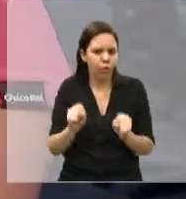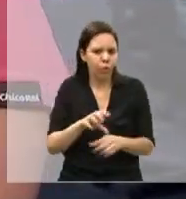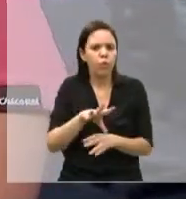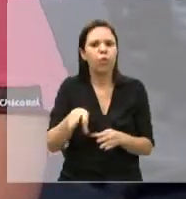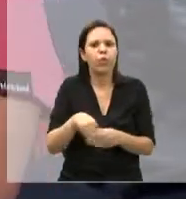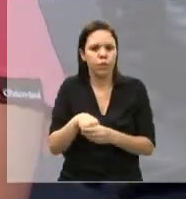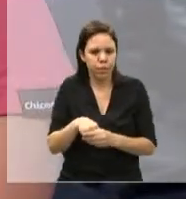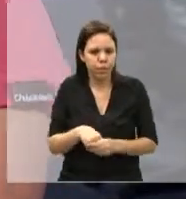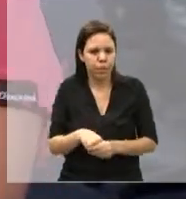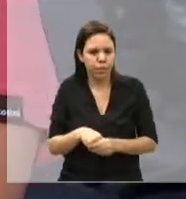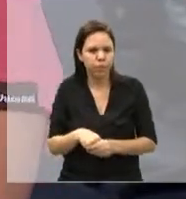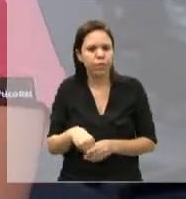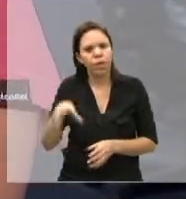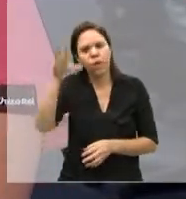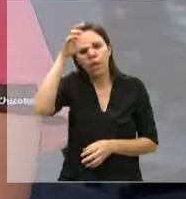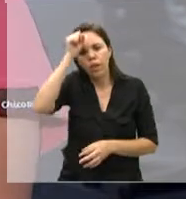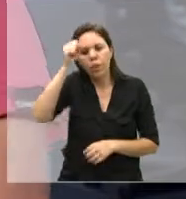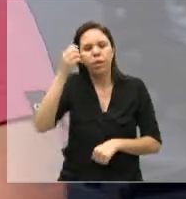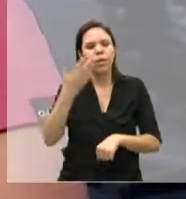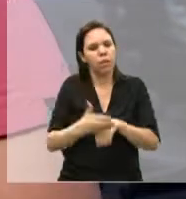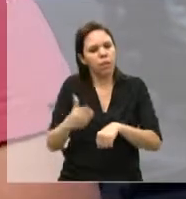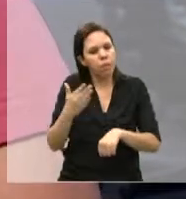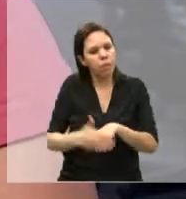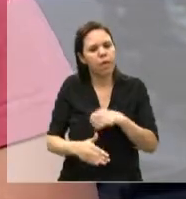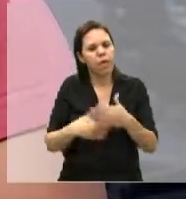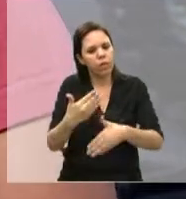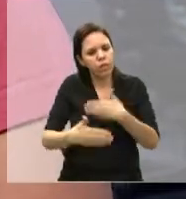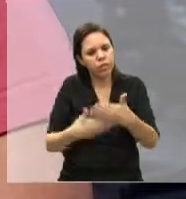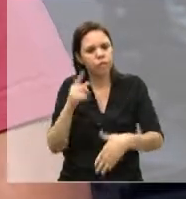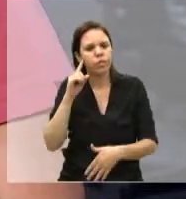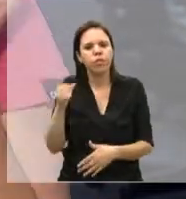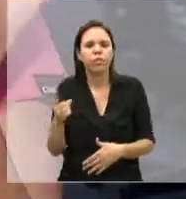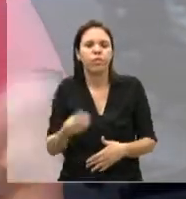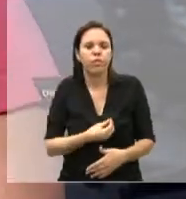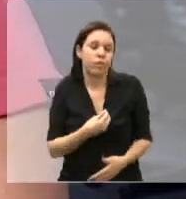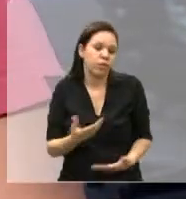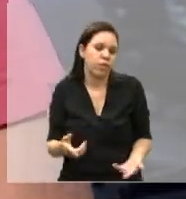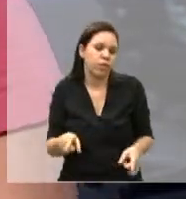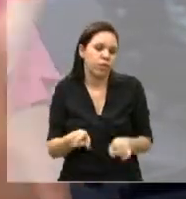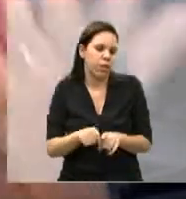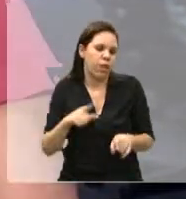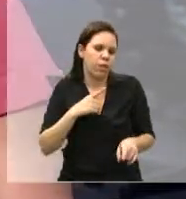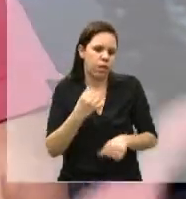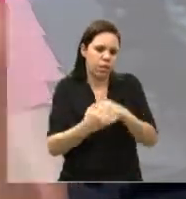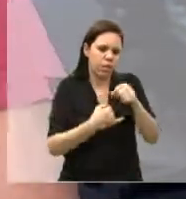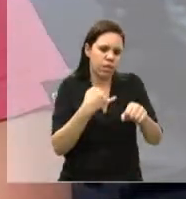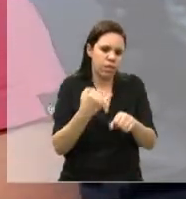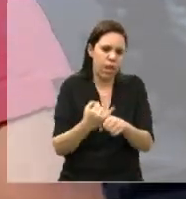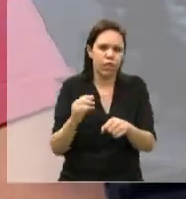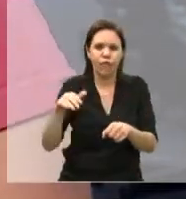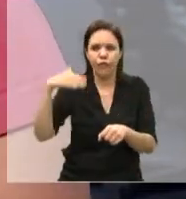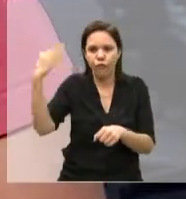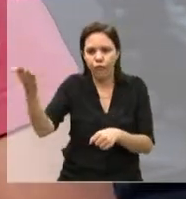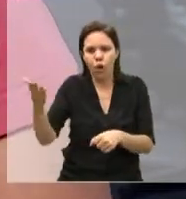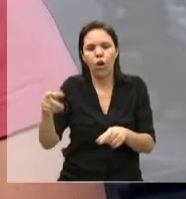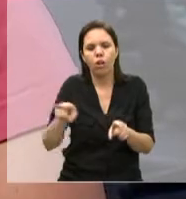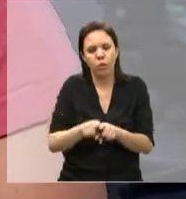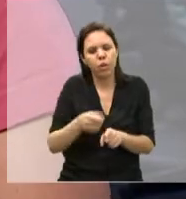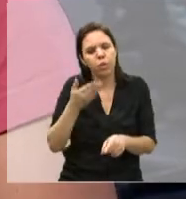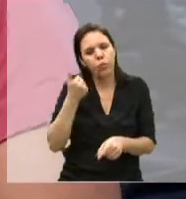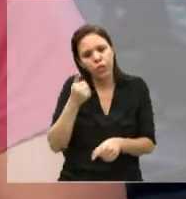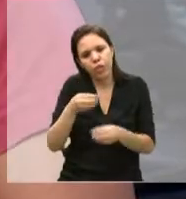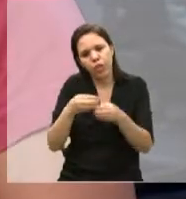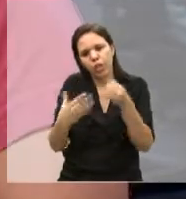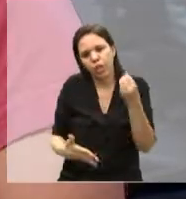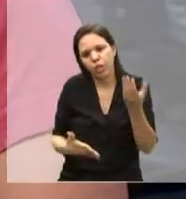aplicar o que ela aprendeu na prática, né, no dia a dia. A gente também tem plataformas externas onde ele pode consumir conteúdo.